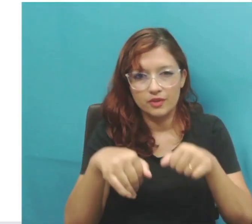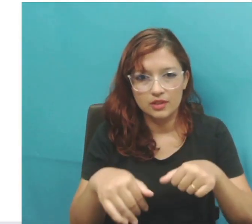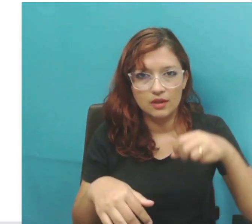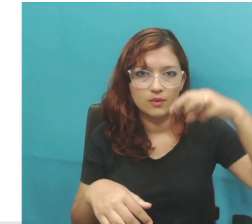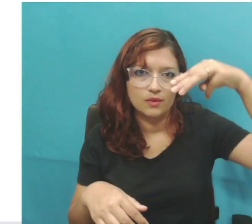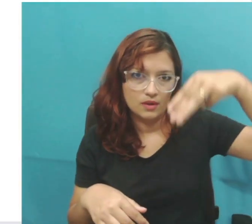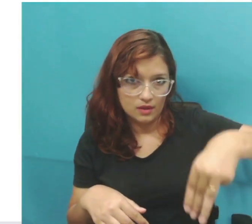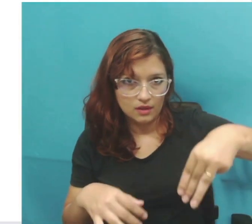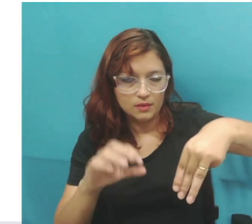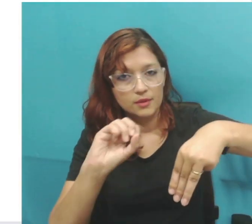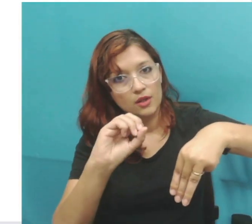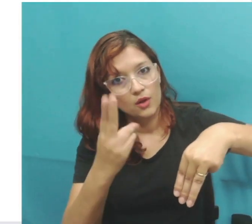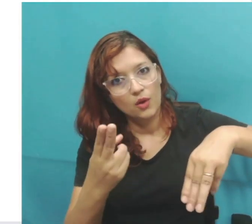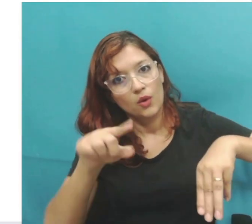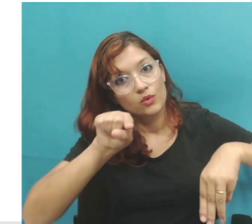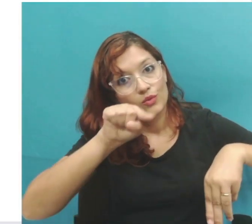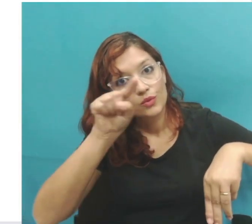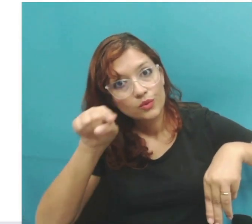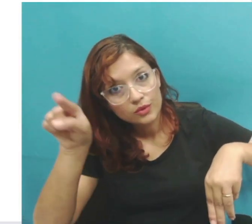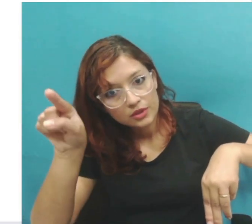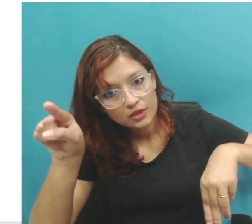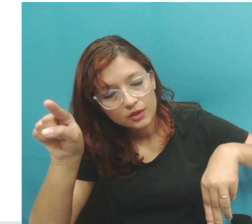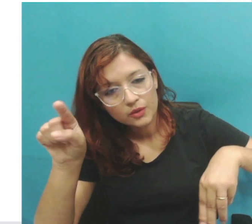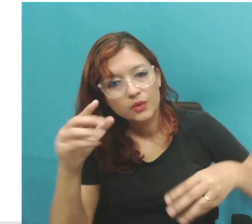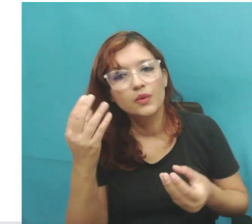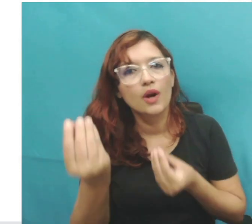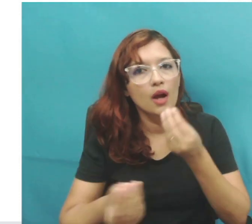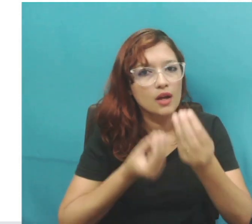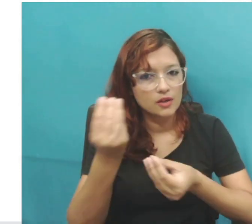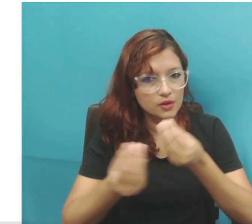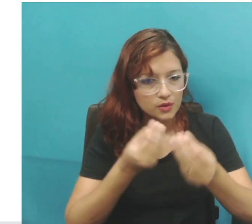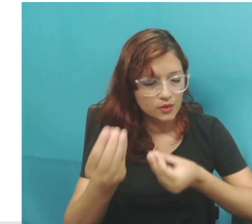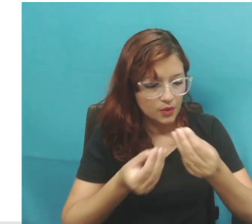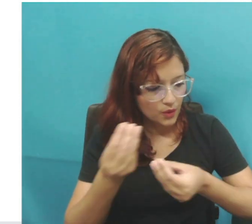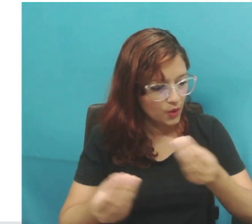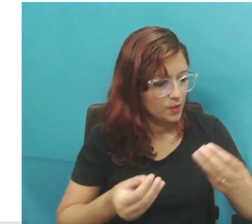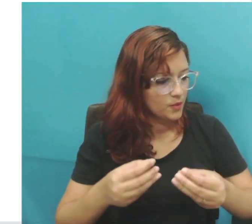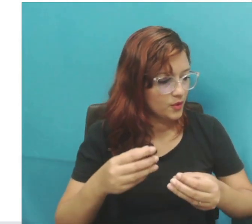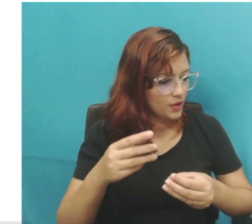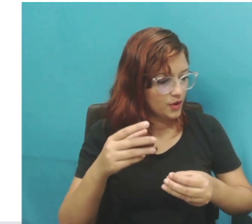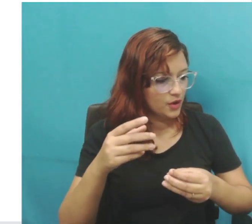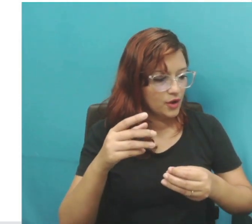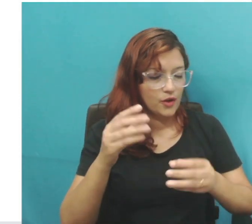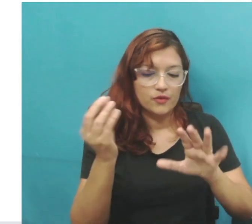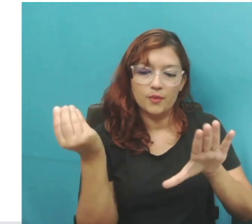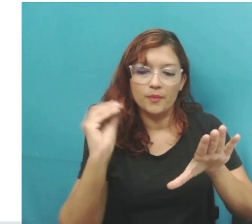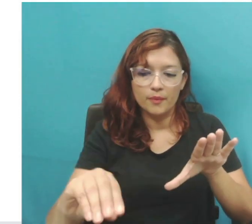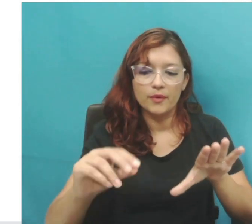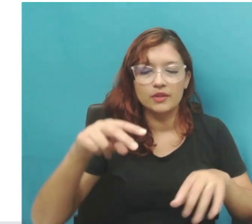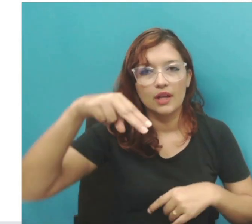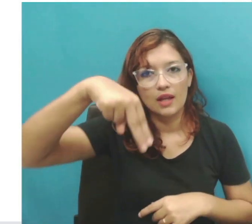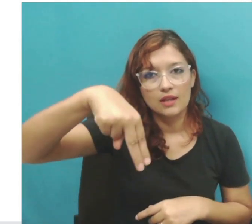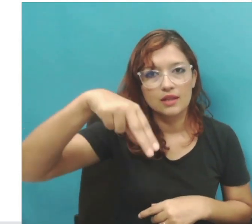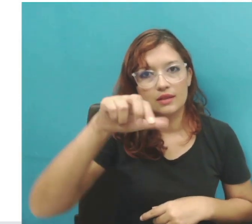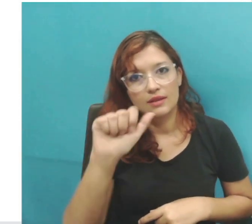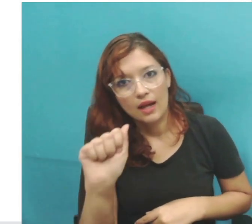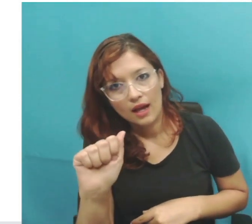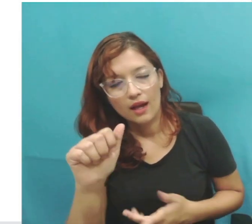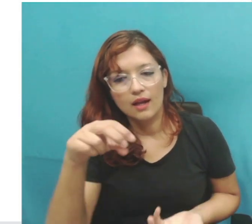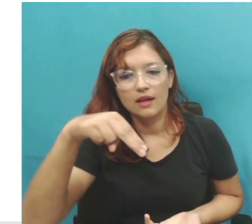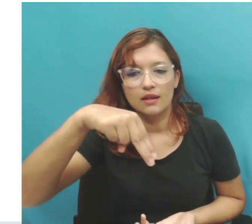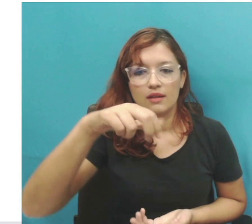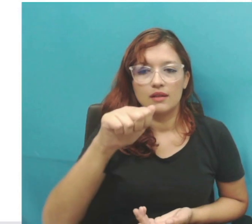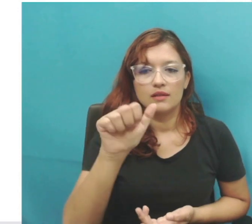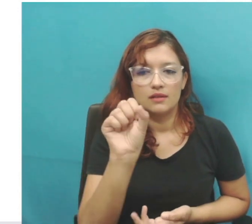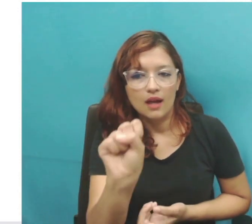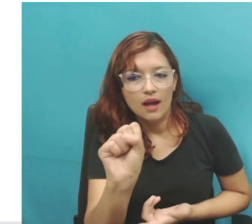Quando o verbo final terminar em M ou no sinal gráfico til, como é que vai fazer? Eu